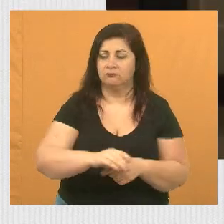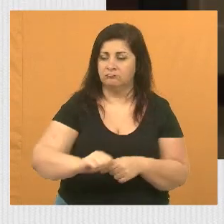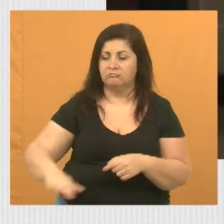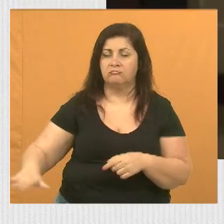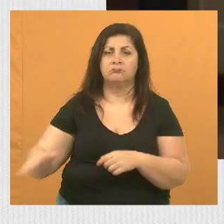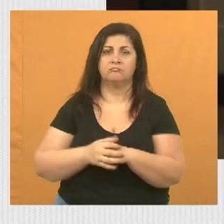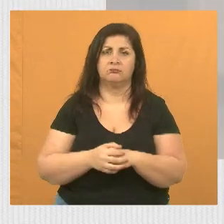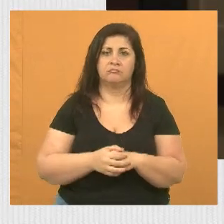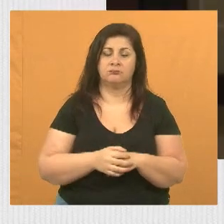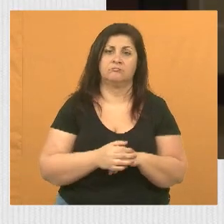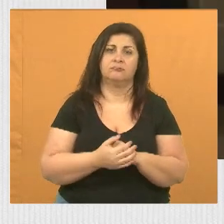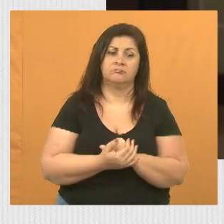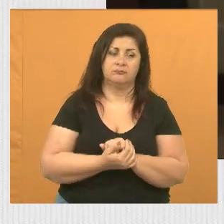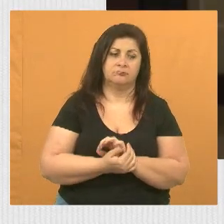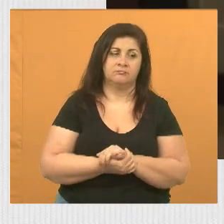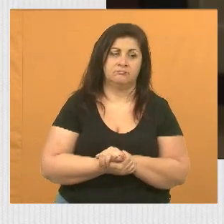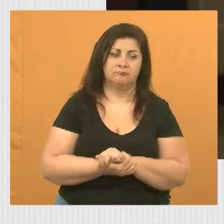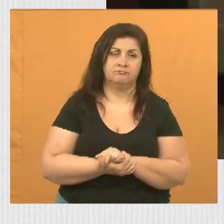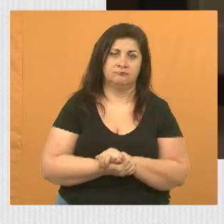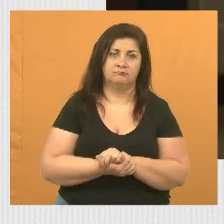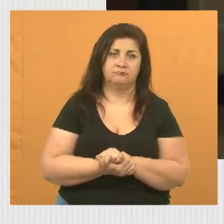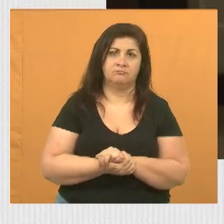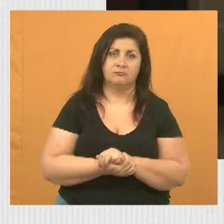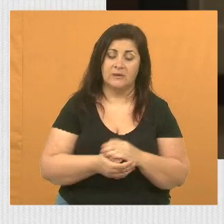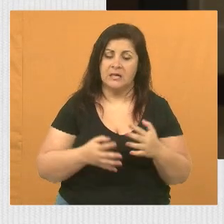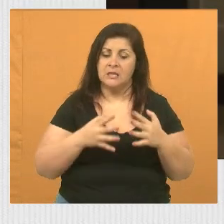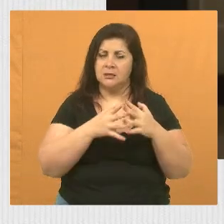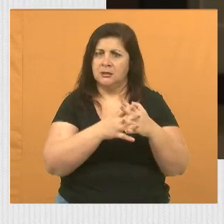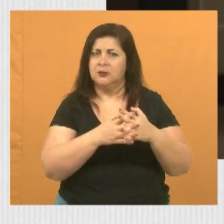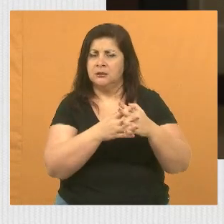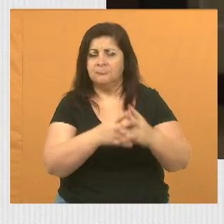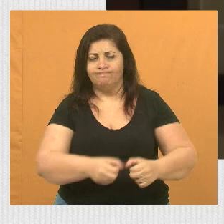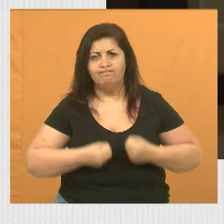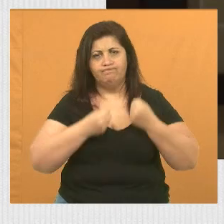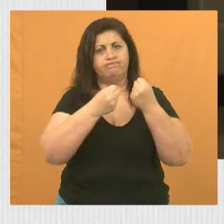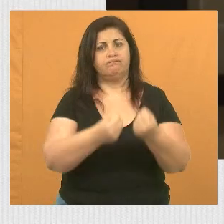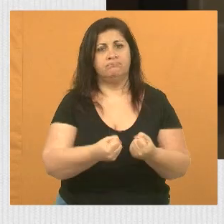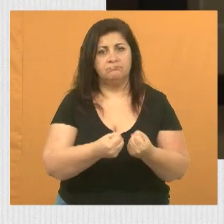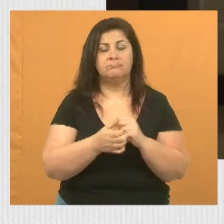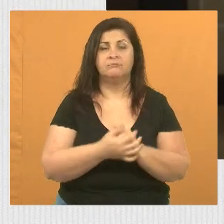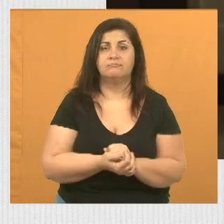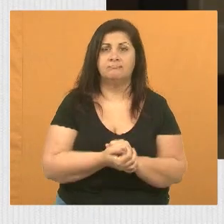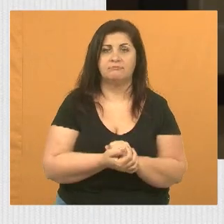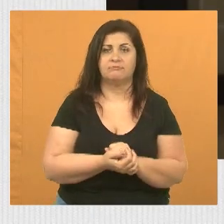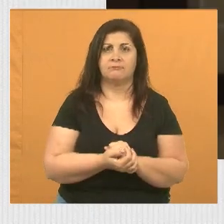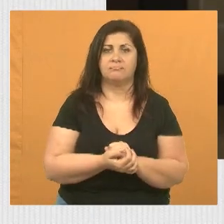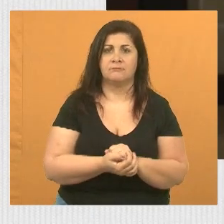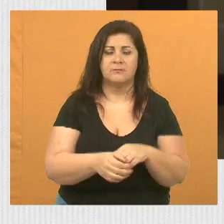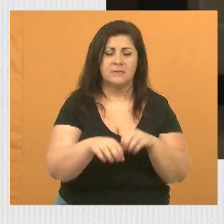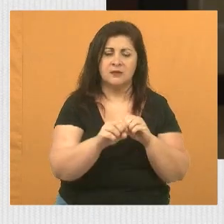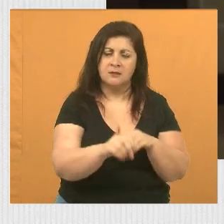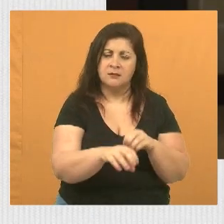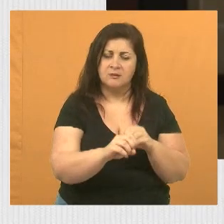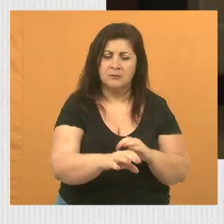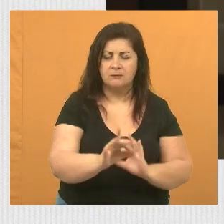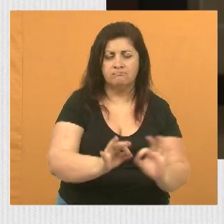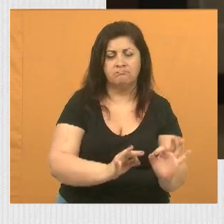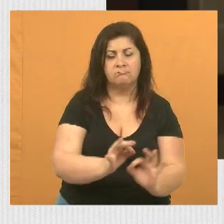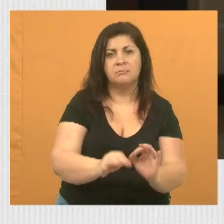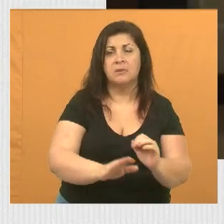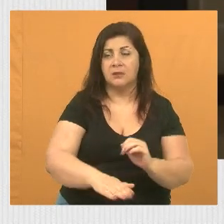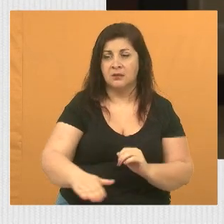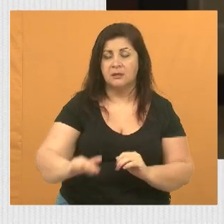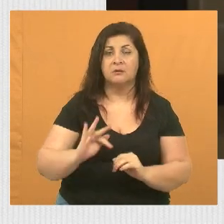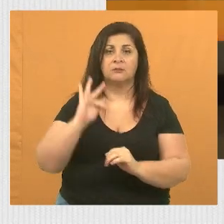prática pedagógica delas. Enfrentar os desafios de hoje em dia, né, informar realmente o cidadão, né, a criança como